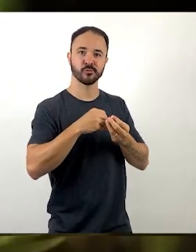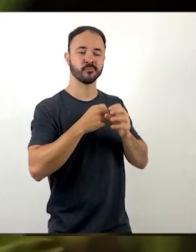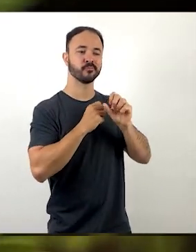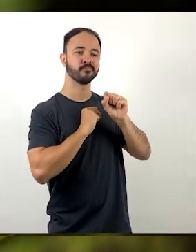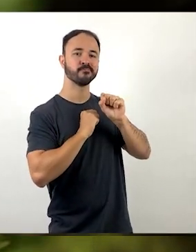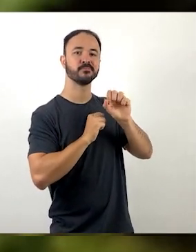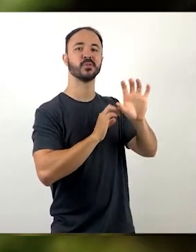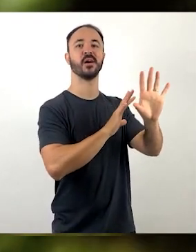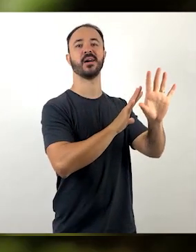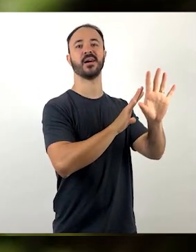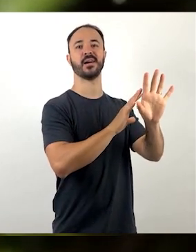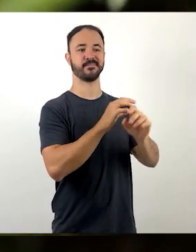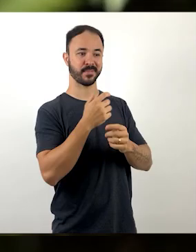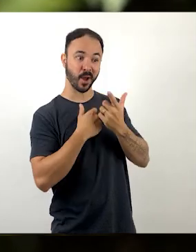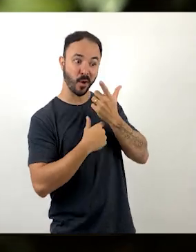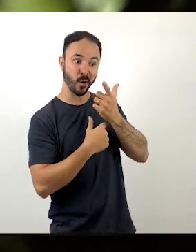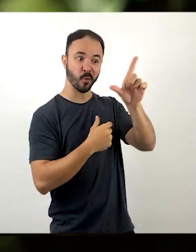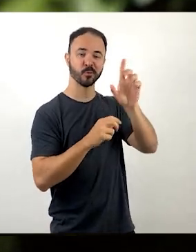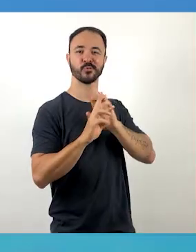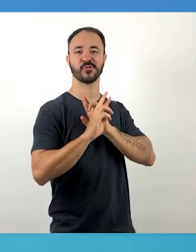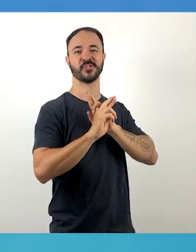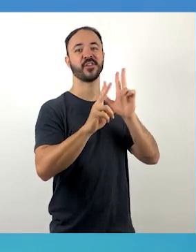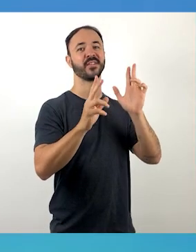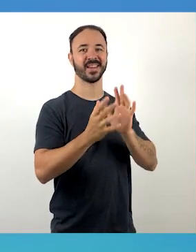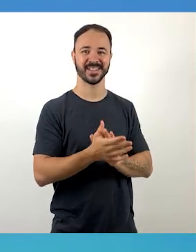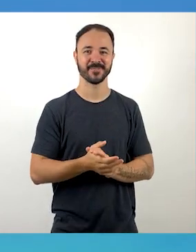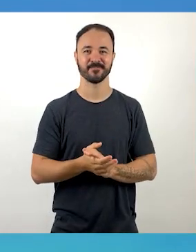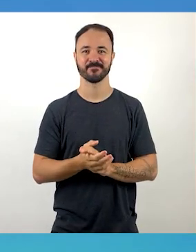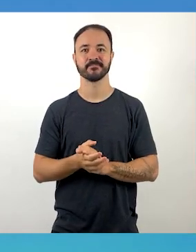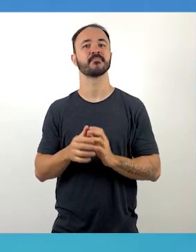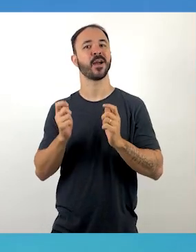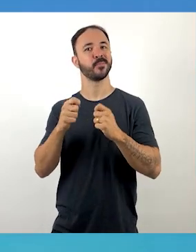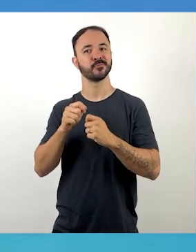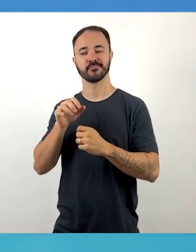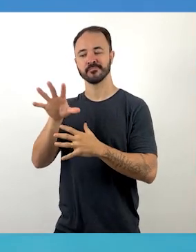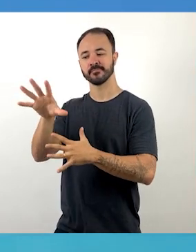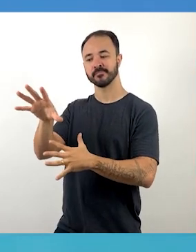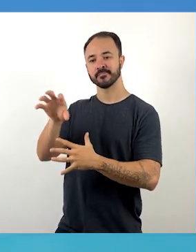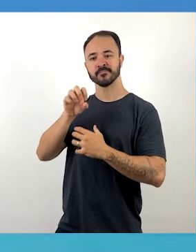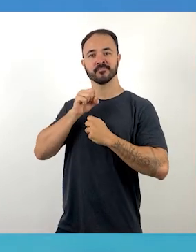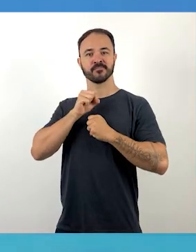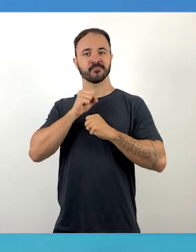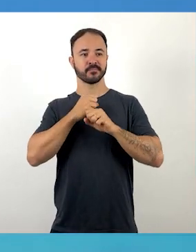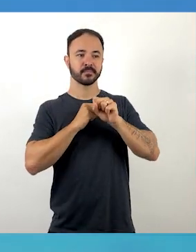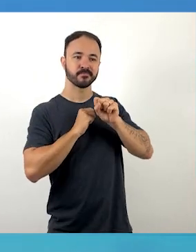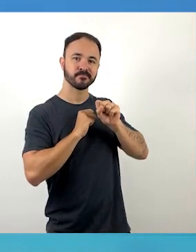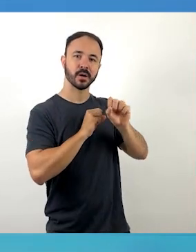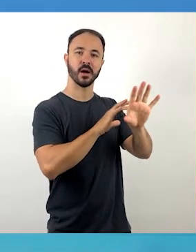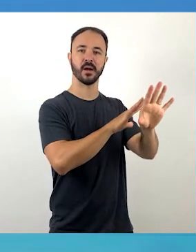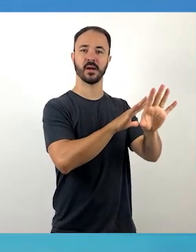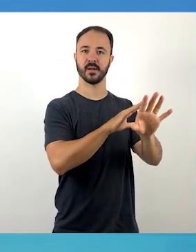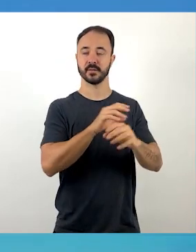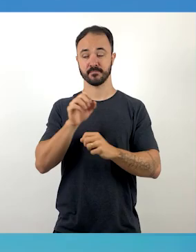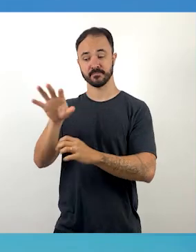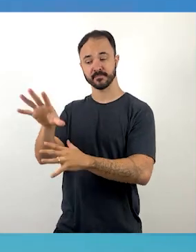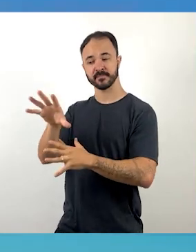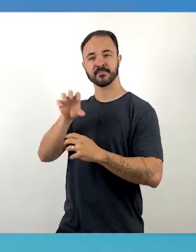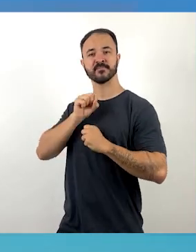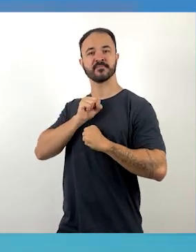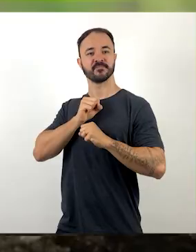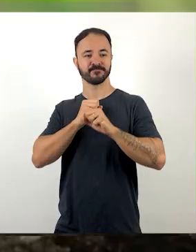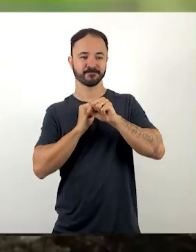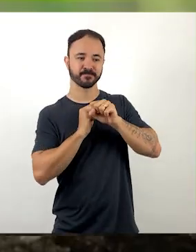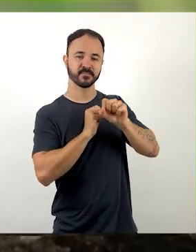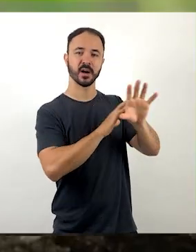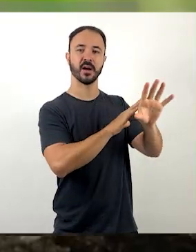para o interior e expelem o dióxido de carbono para o exterior, graças ao estômatos, lenticelas e tecido